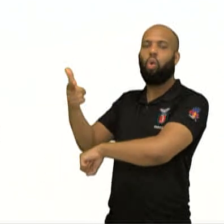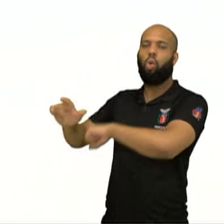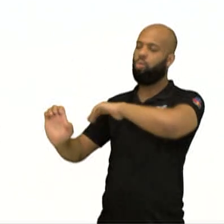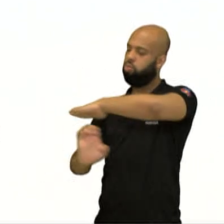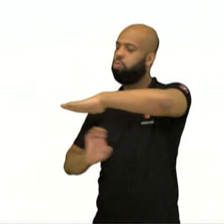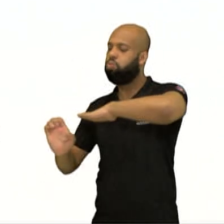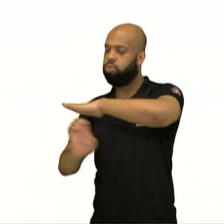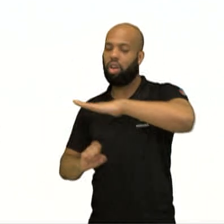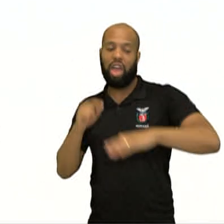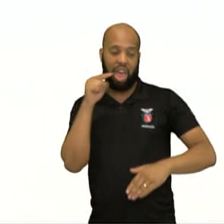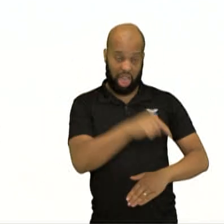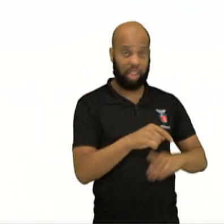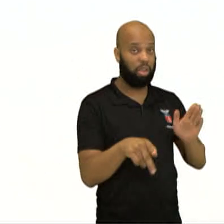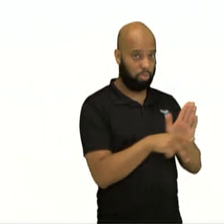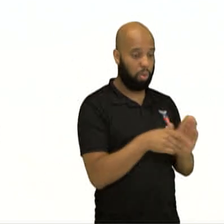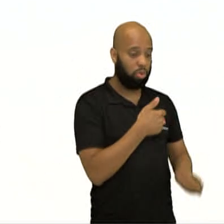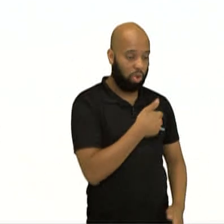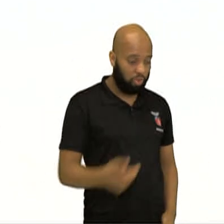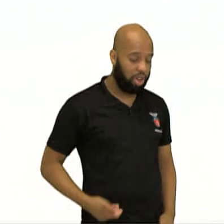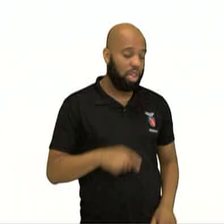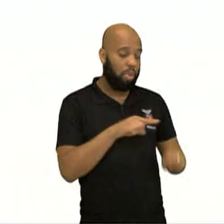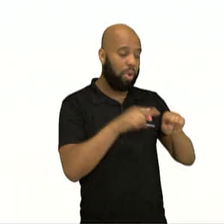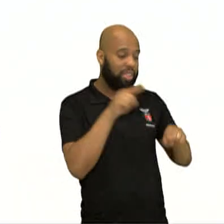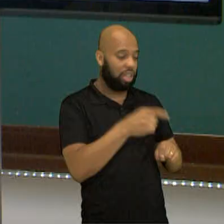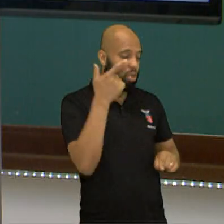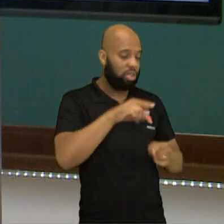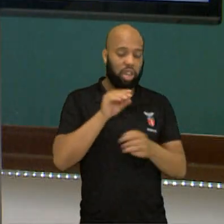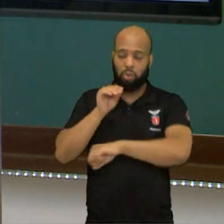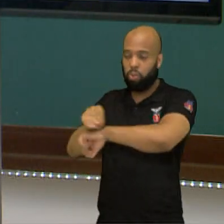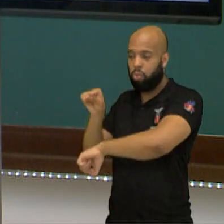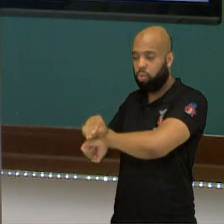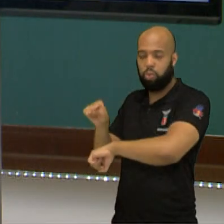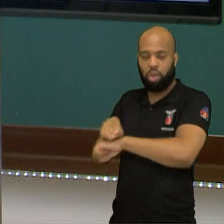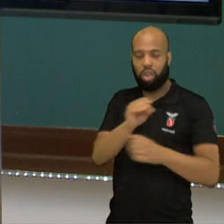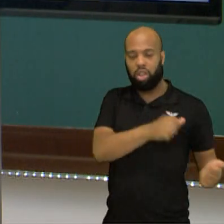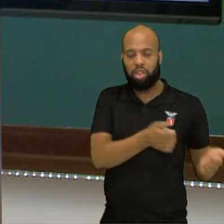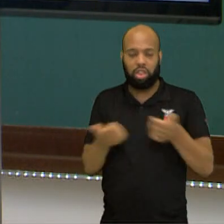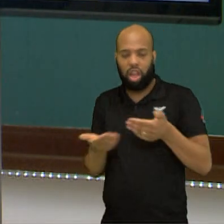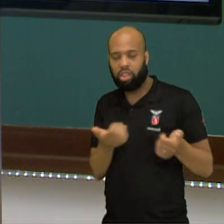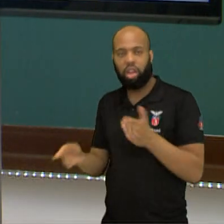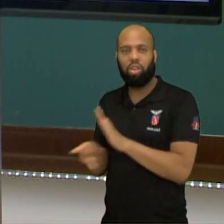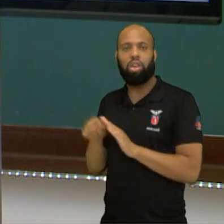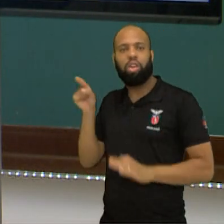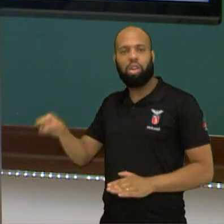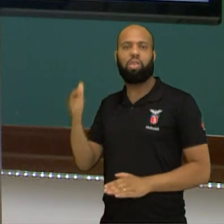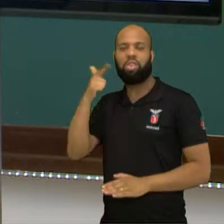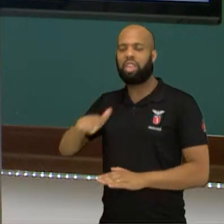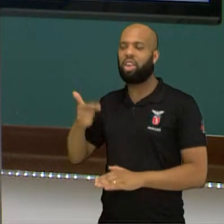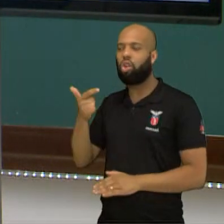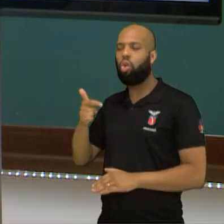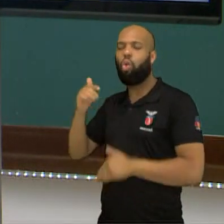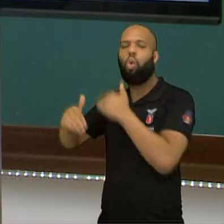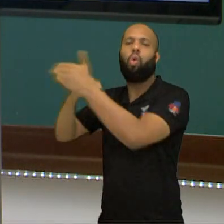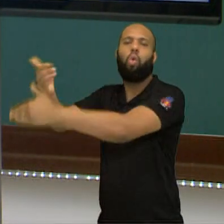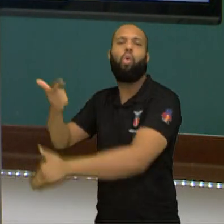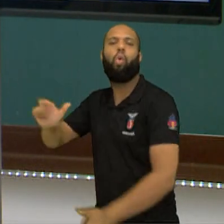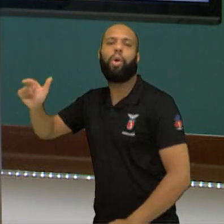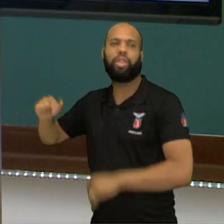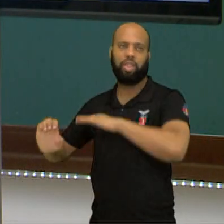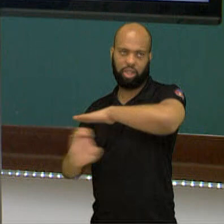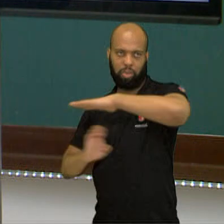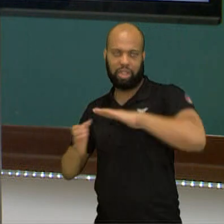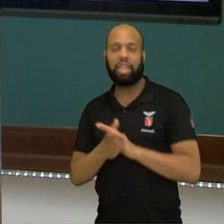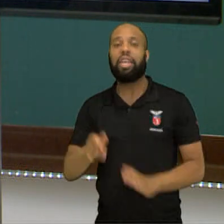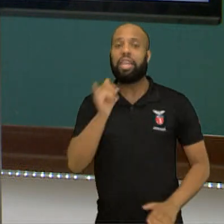para que outras empresas pudessem existir. Exemplos: Conselho Nacional do Petróleo, um embrião da Petrobras,